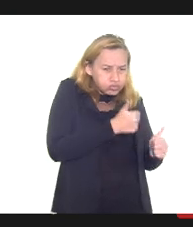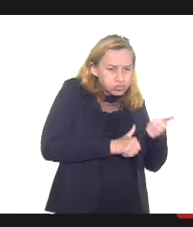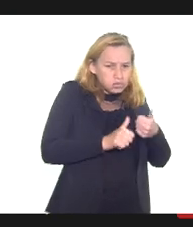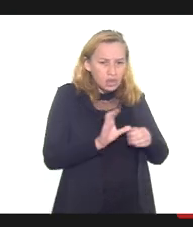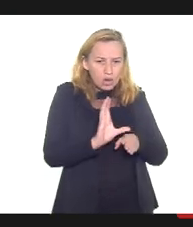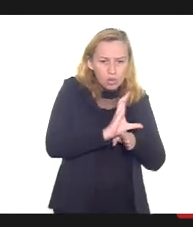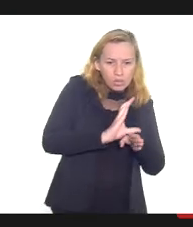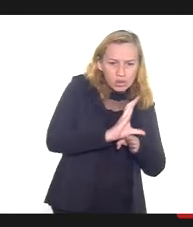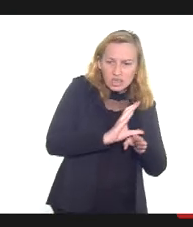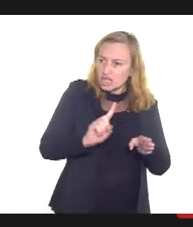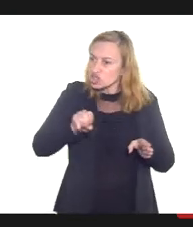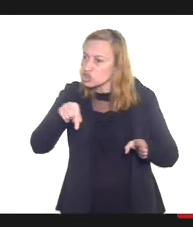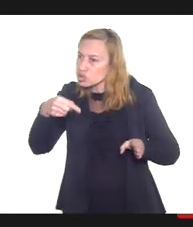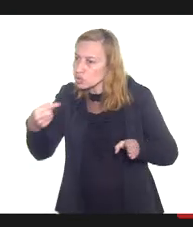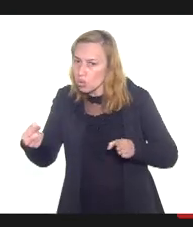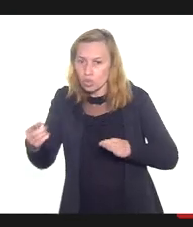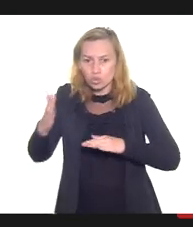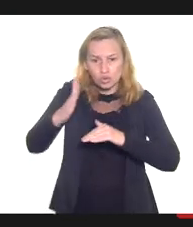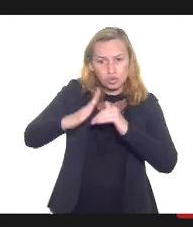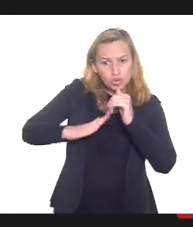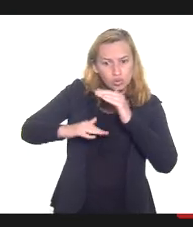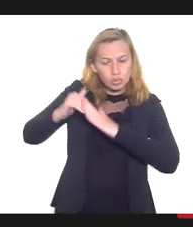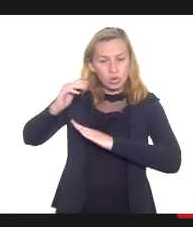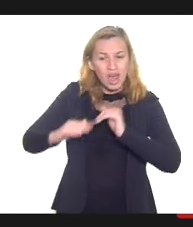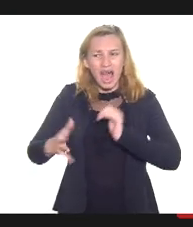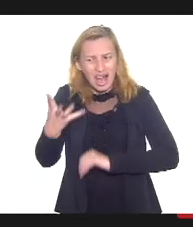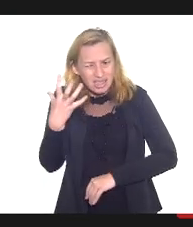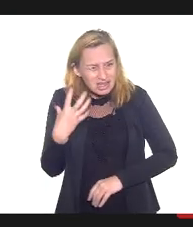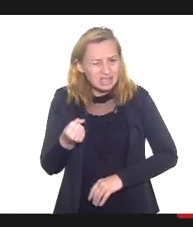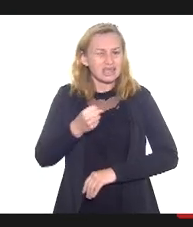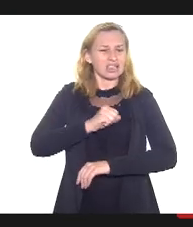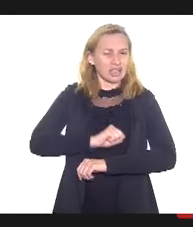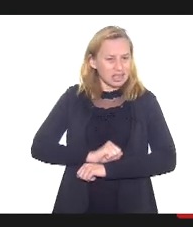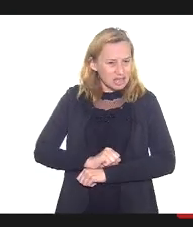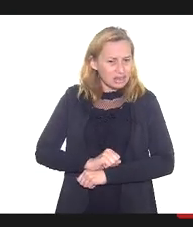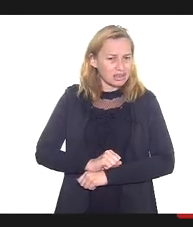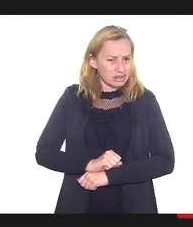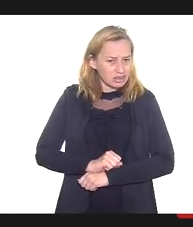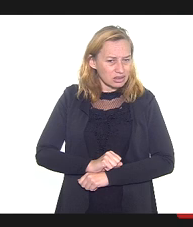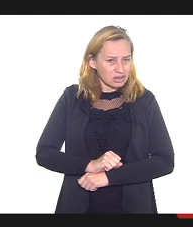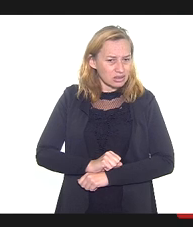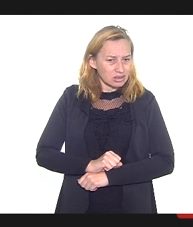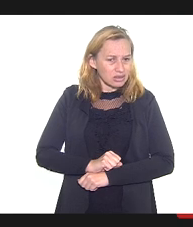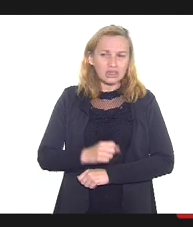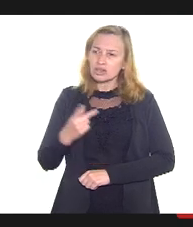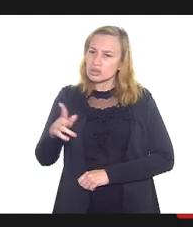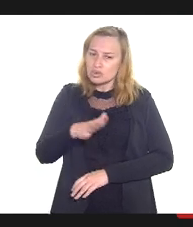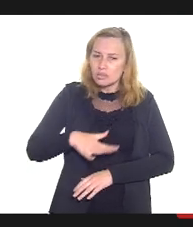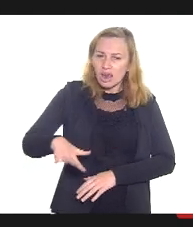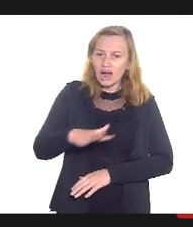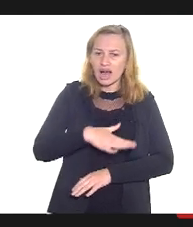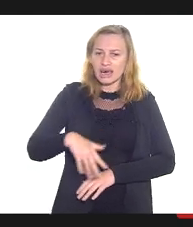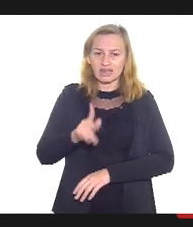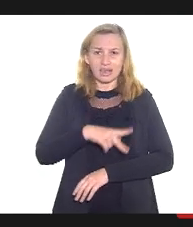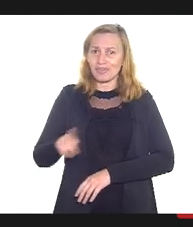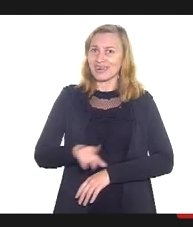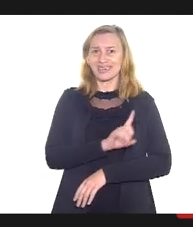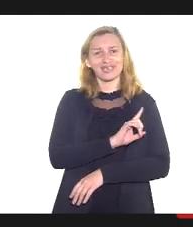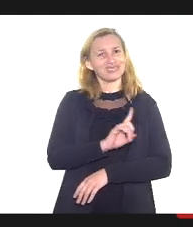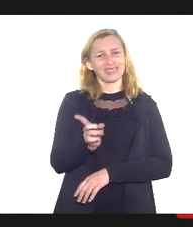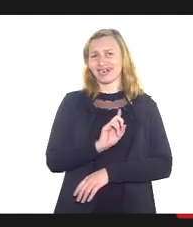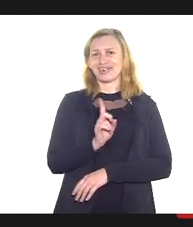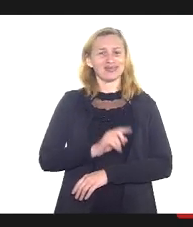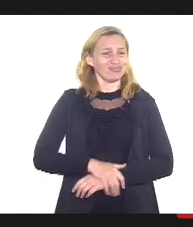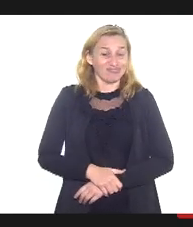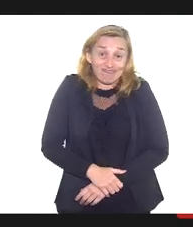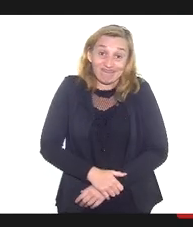de outras categorias profissionais admitiriam algo só em seus ambientes planários? Obviamente que não, né?